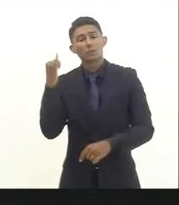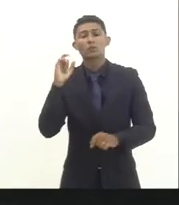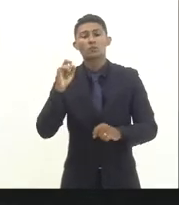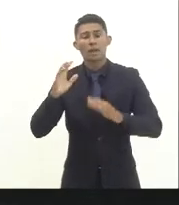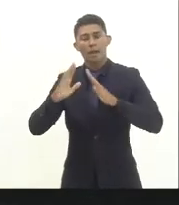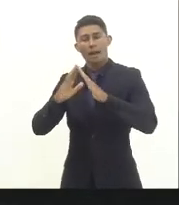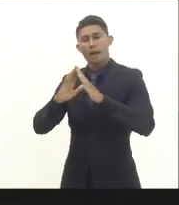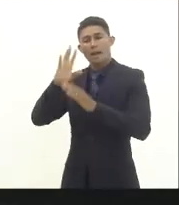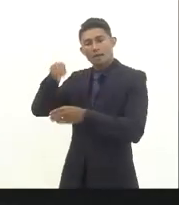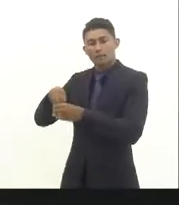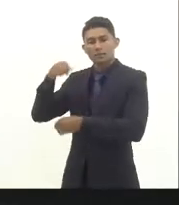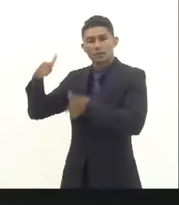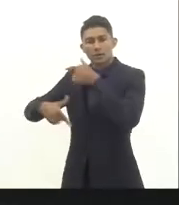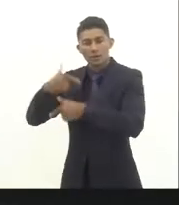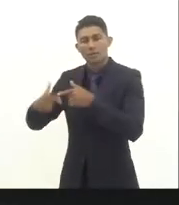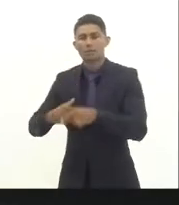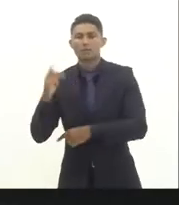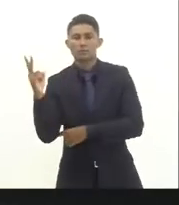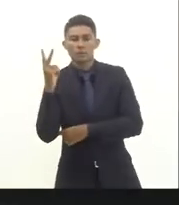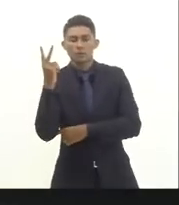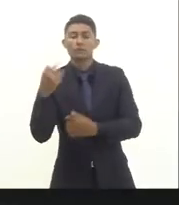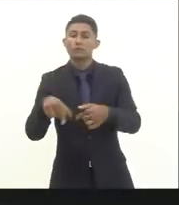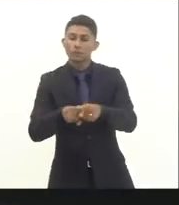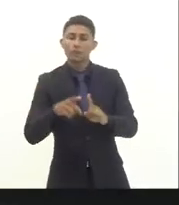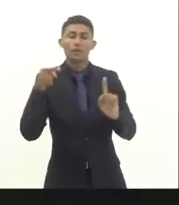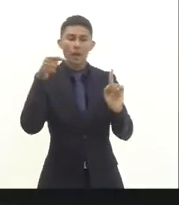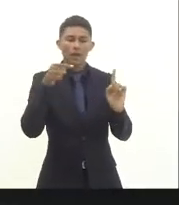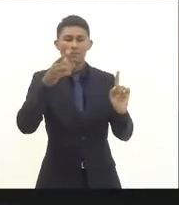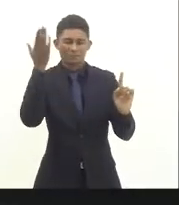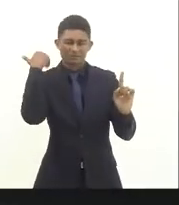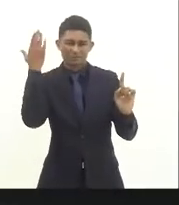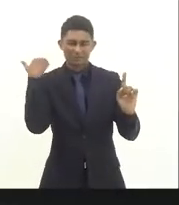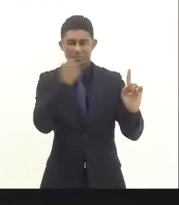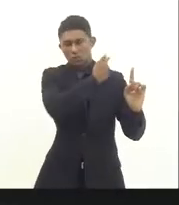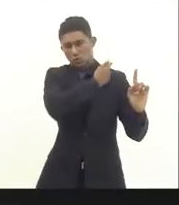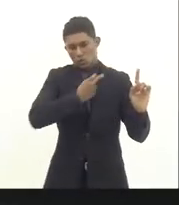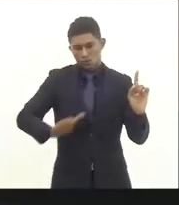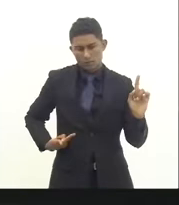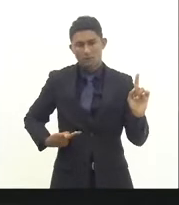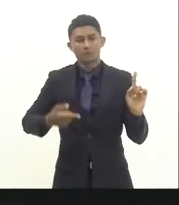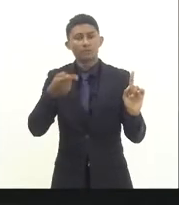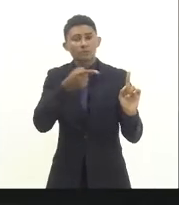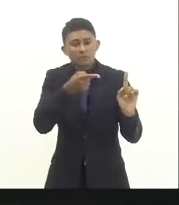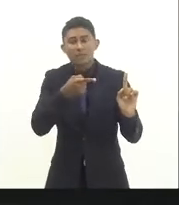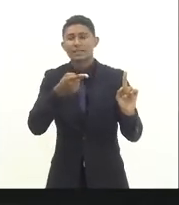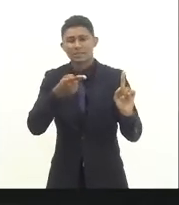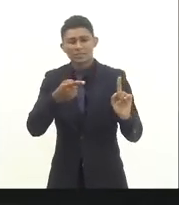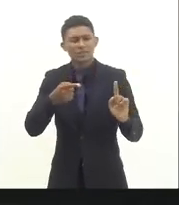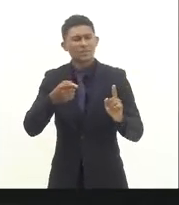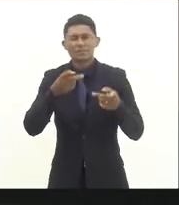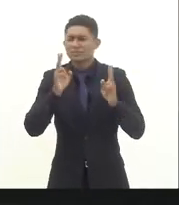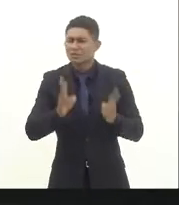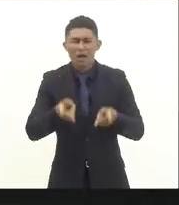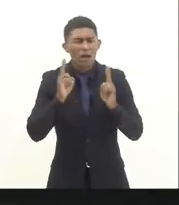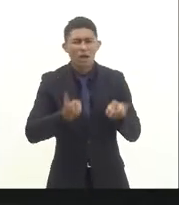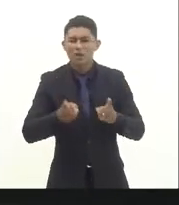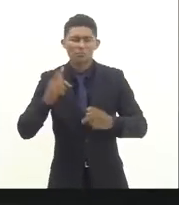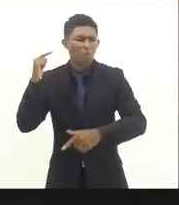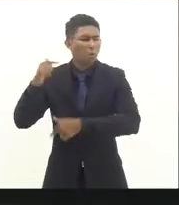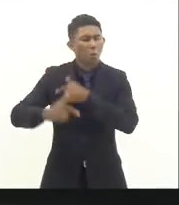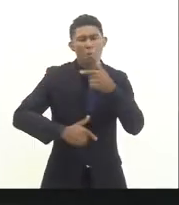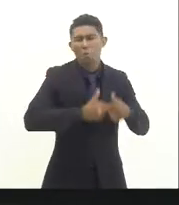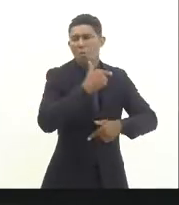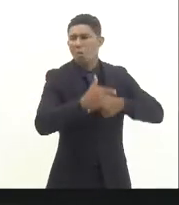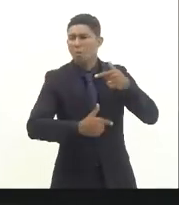doméstico como governadora e tantos outros momentos a deputada Benedita da Silva teve